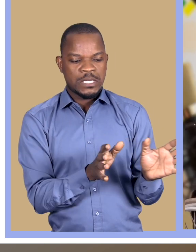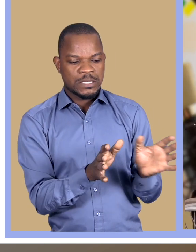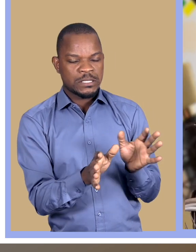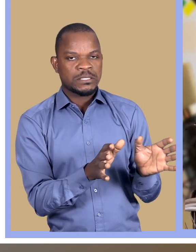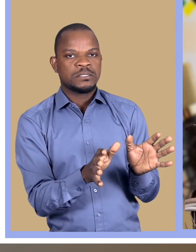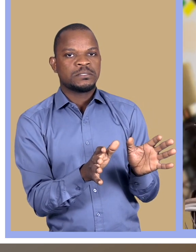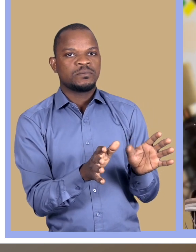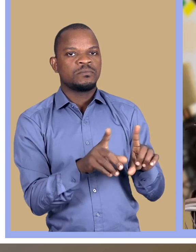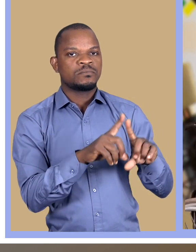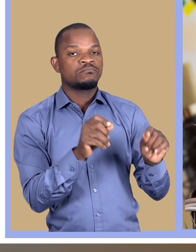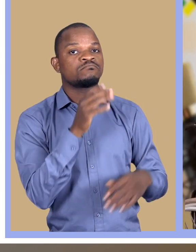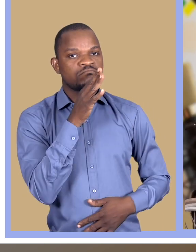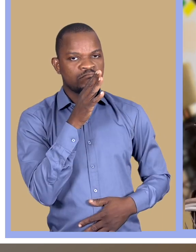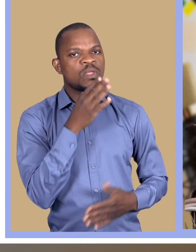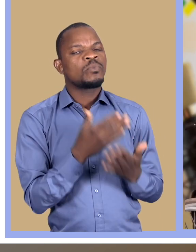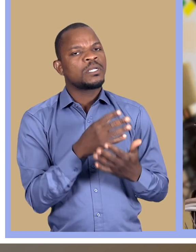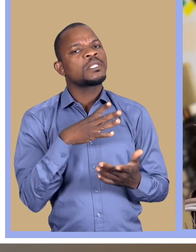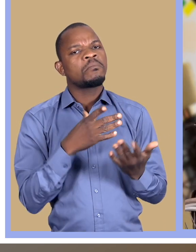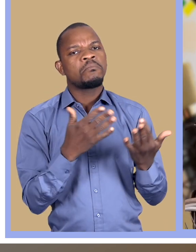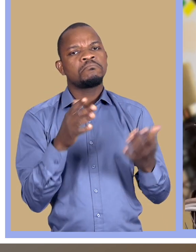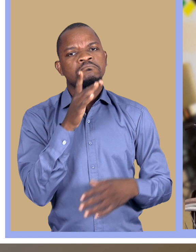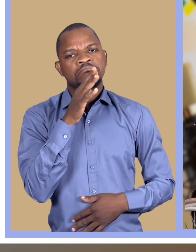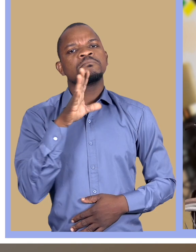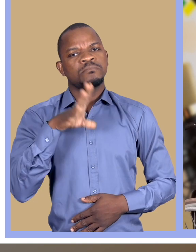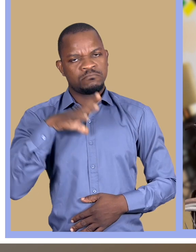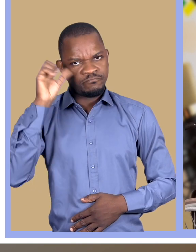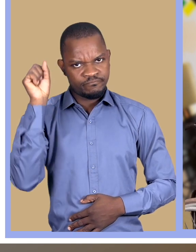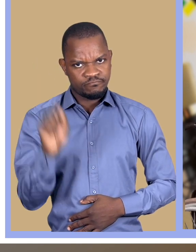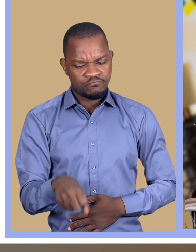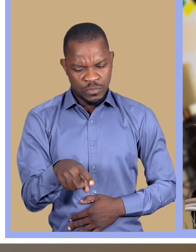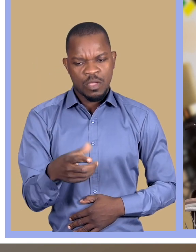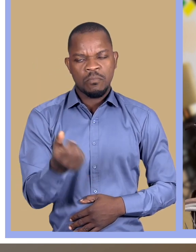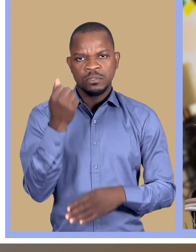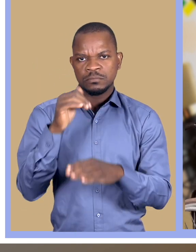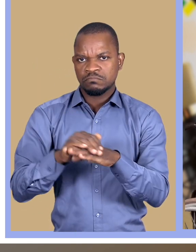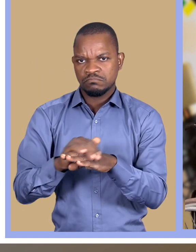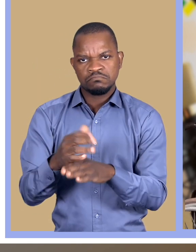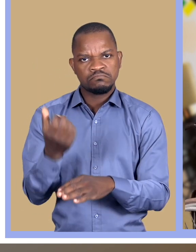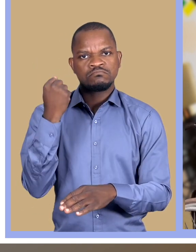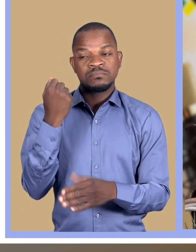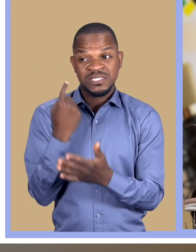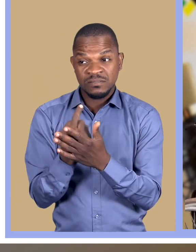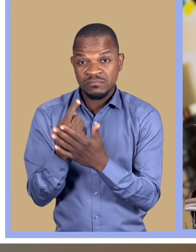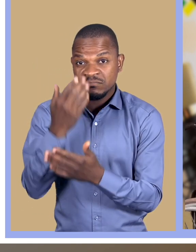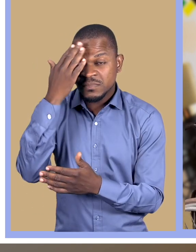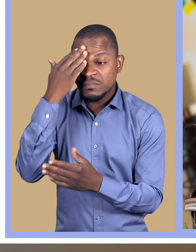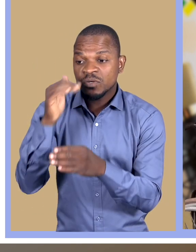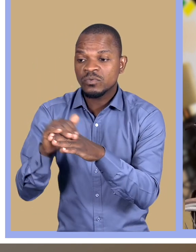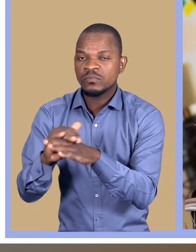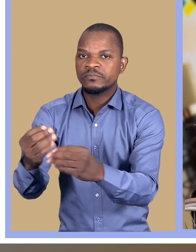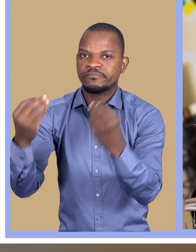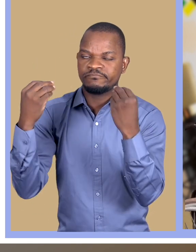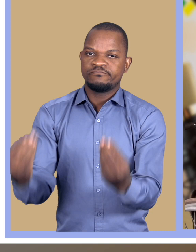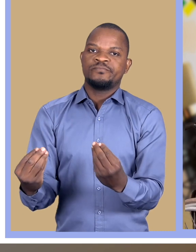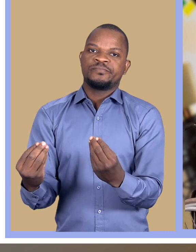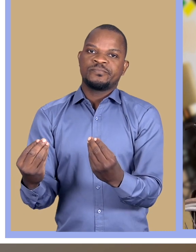do lixo. O lixo está no nosso meio. O lixo é matéria-prima. Precisamos é saber fazer o uso desta matéria-prima que está